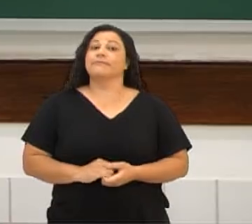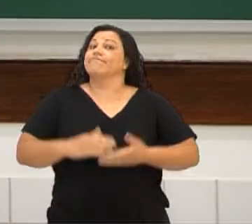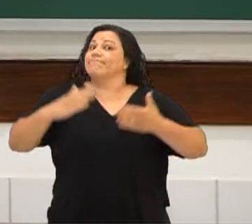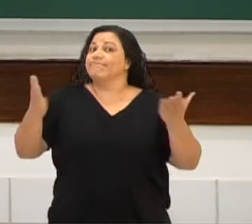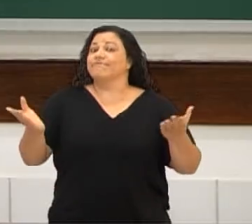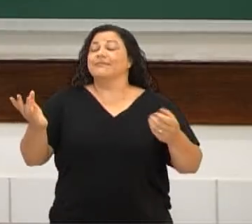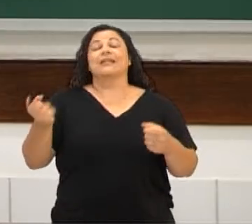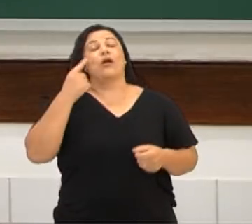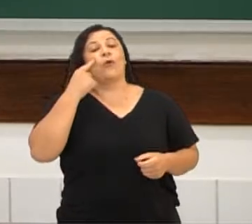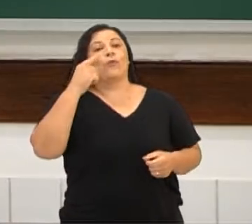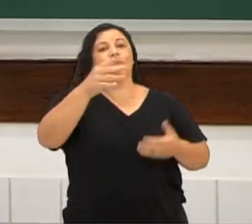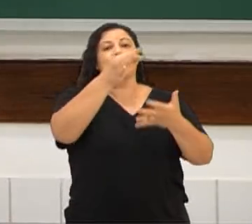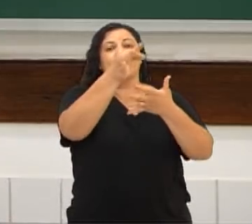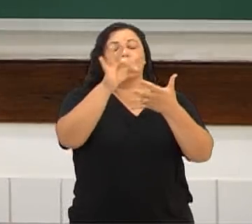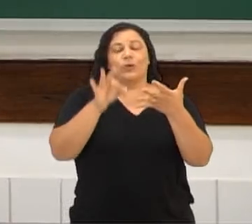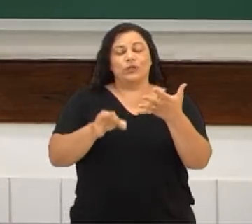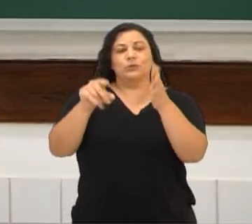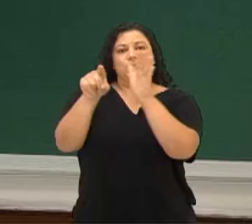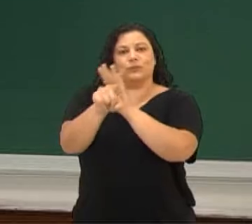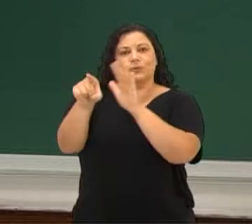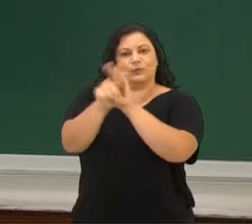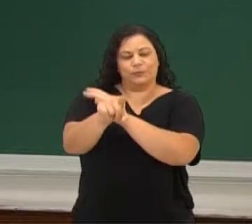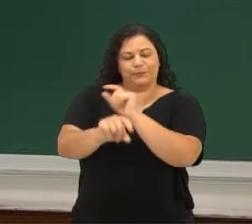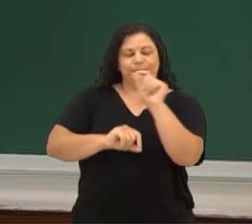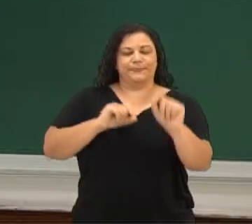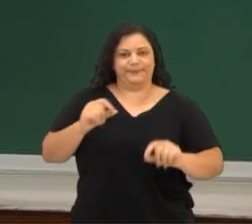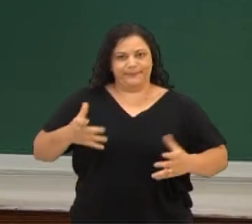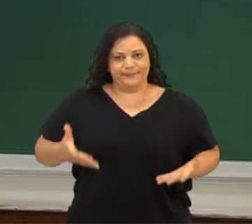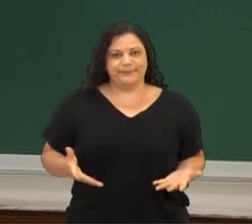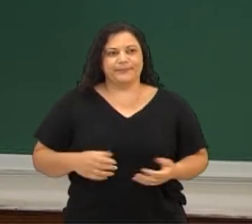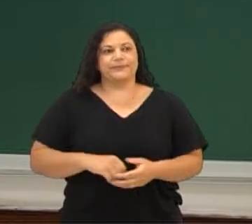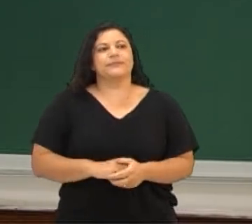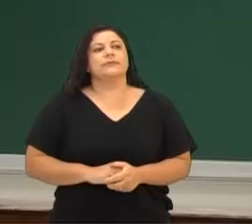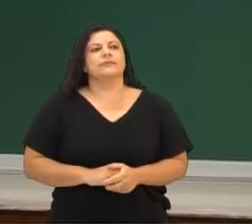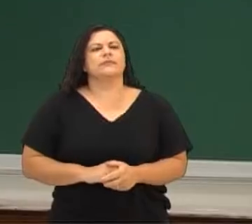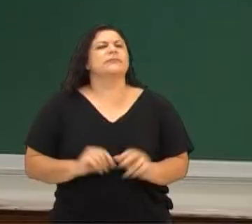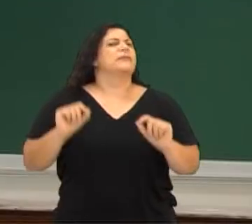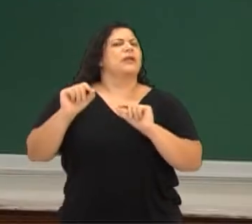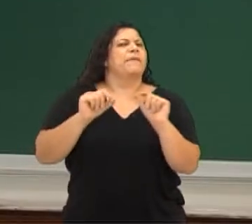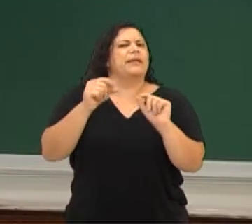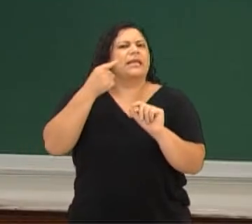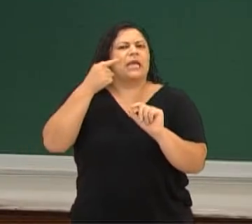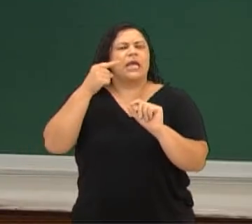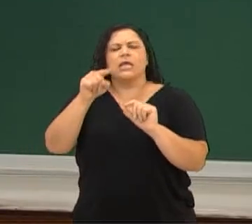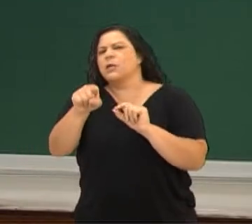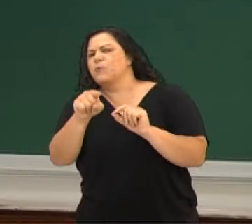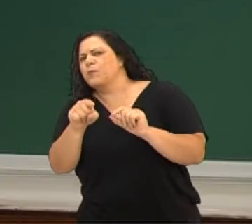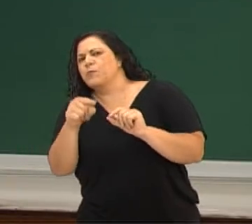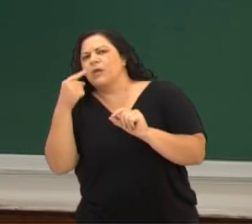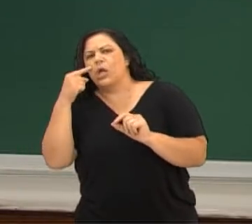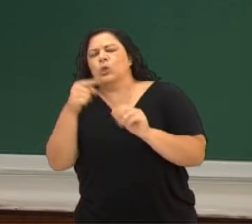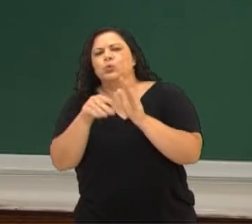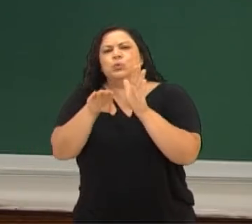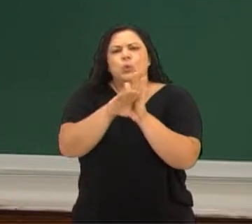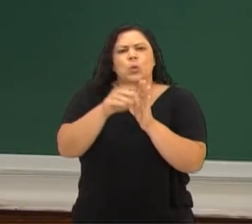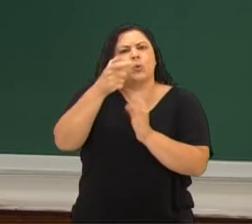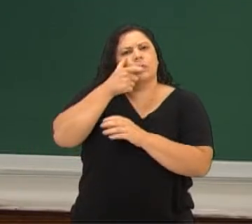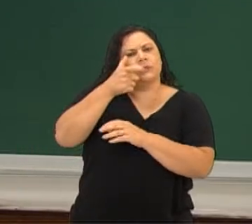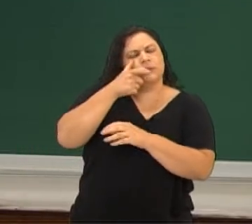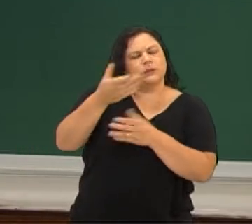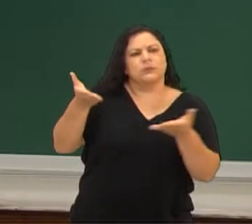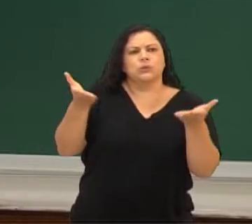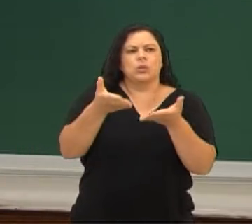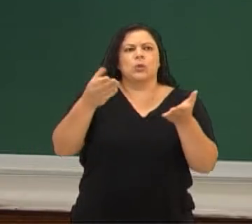Vamos lá, pessoal, correção do nosso questionário aí. Para quem chegou agora, o questionário aí foi um